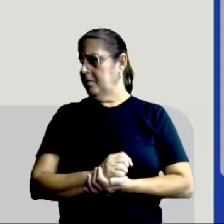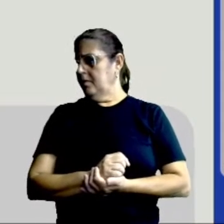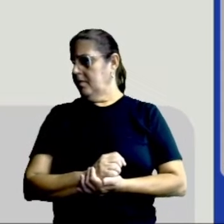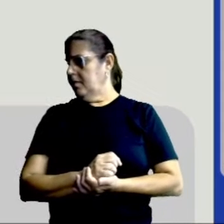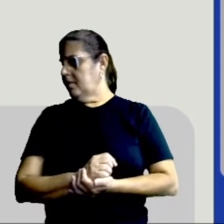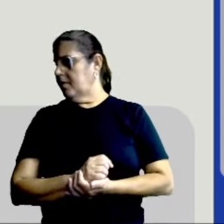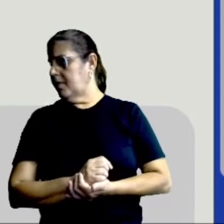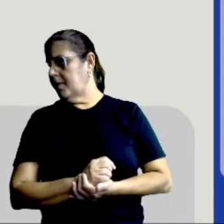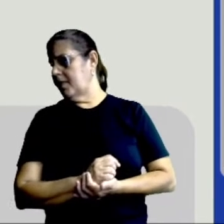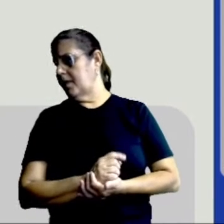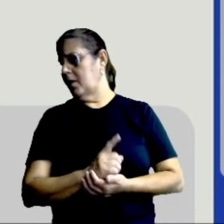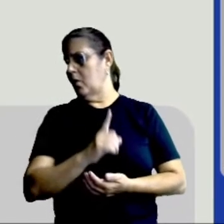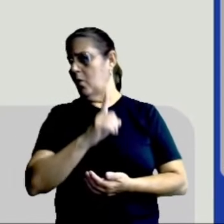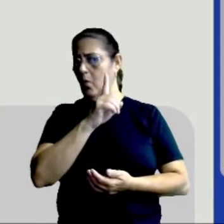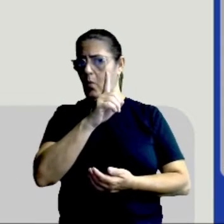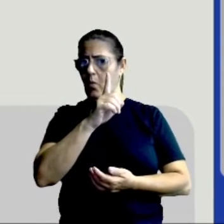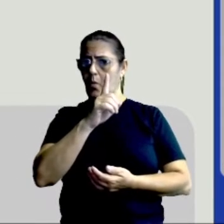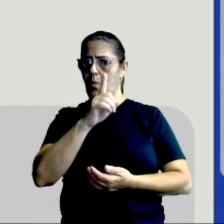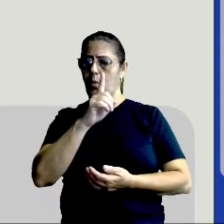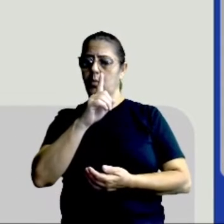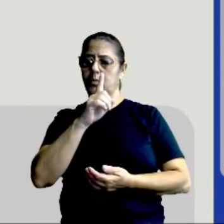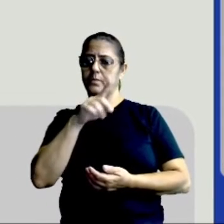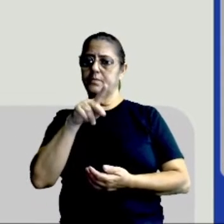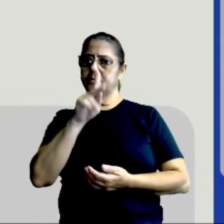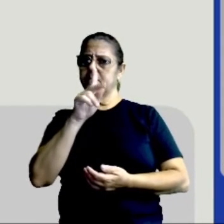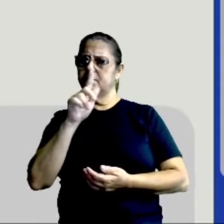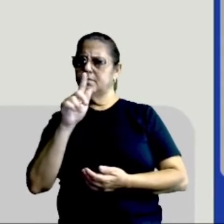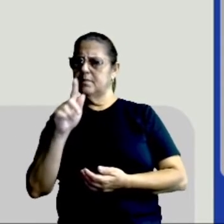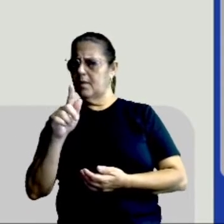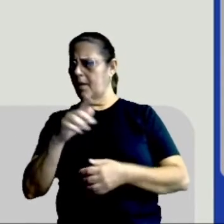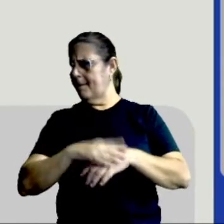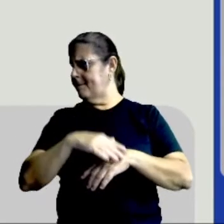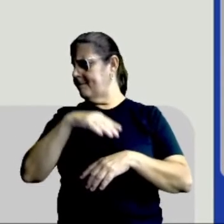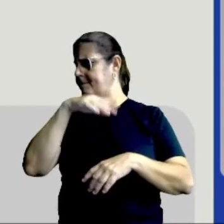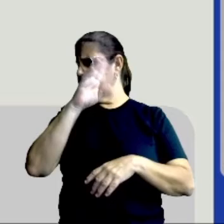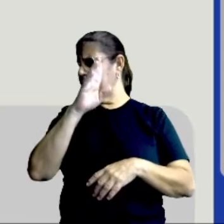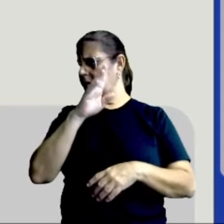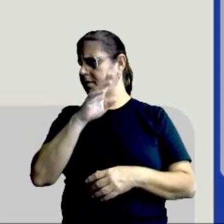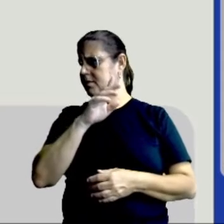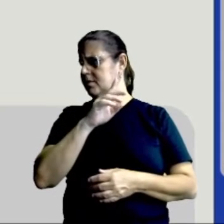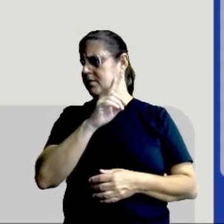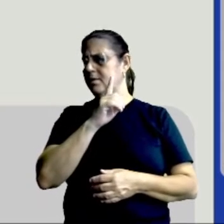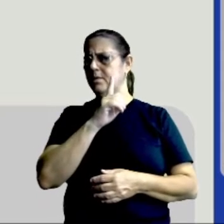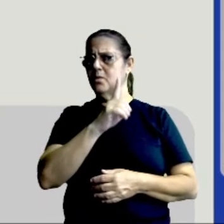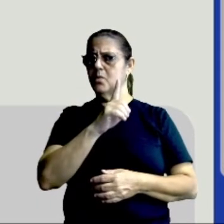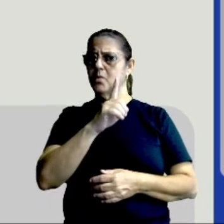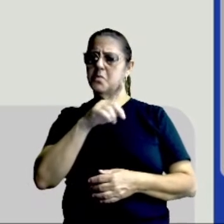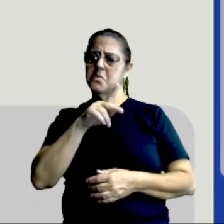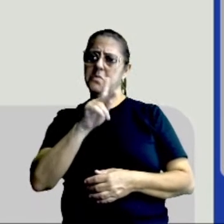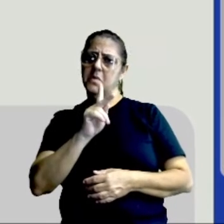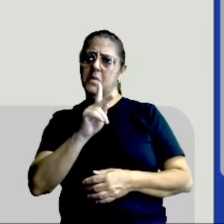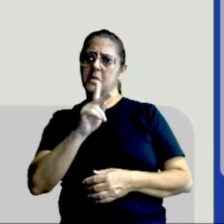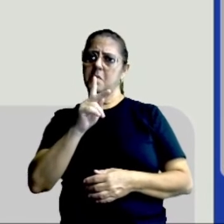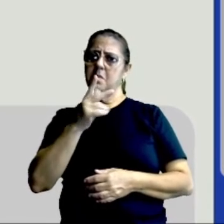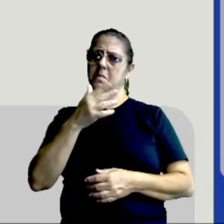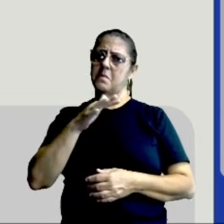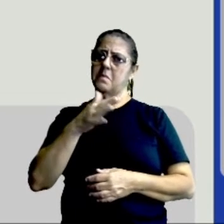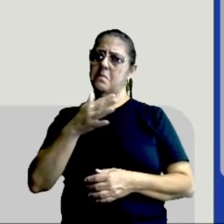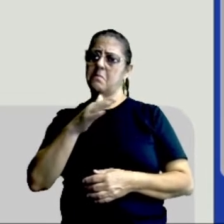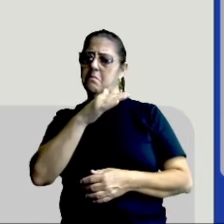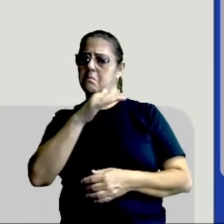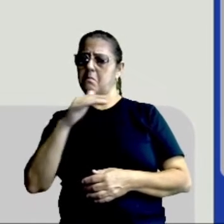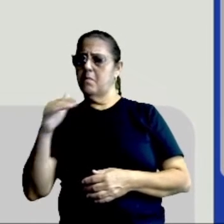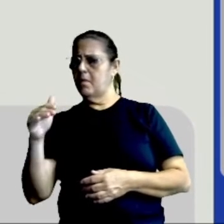gramas. Exatamente 1 quilo? Não. Mais de 1,5 kg ou entre 1 quilo e 1,5 kg?